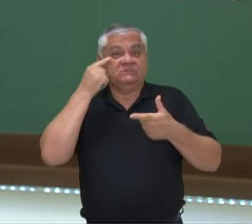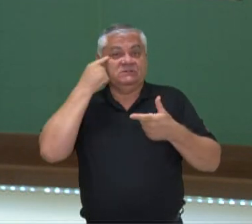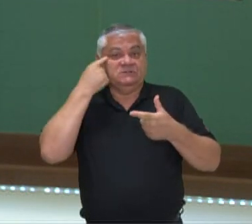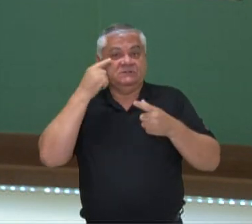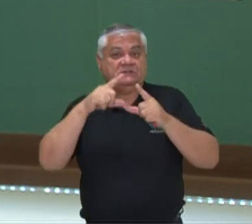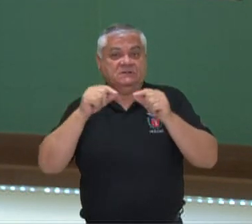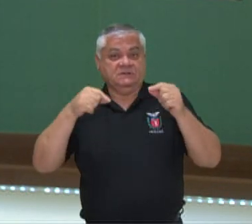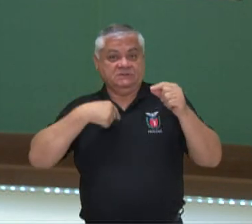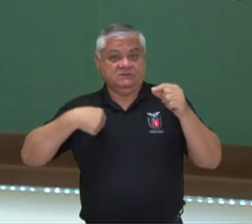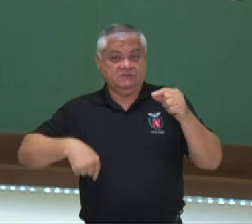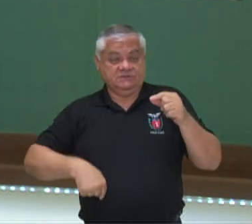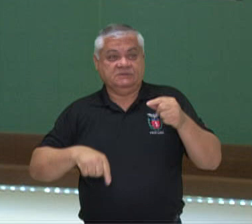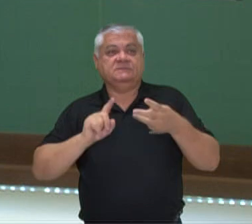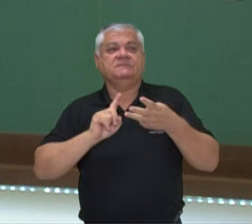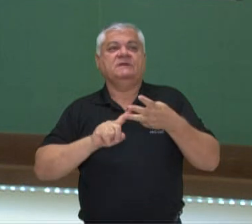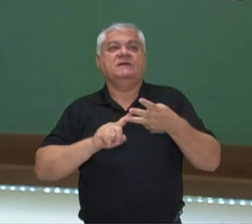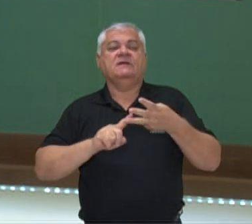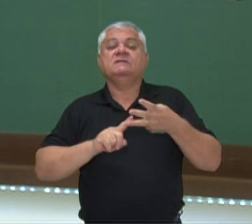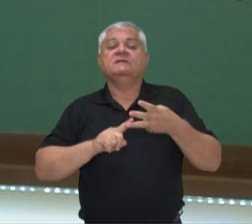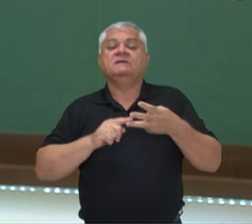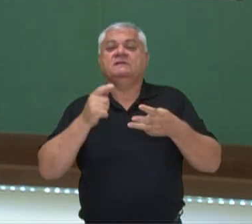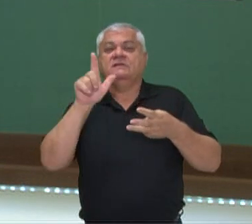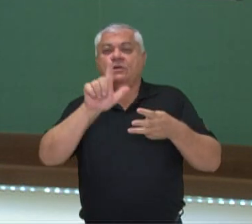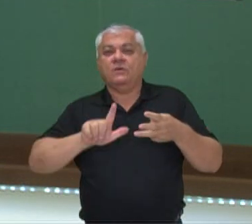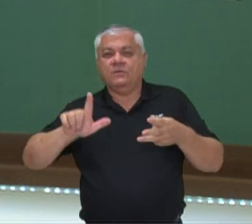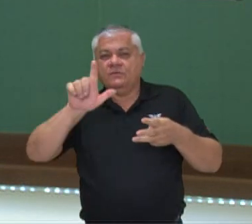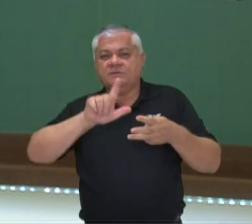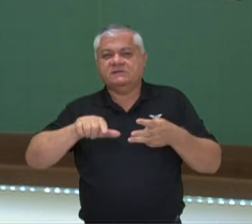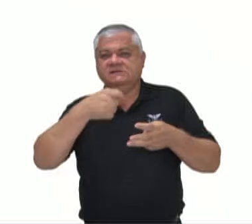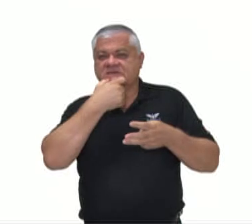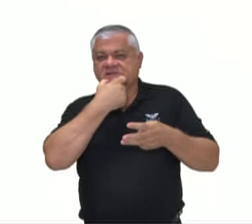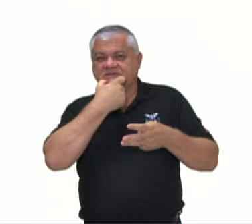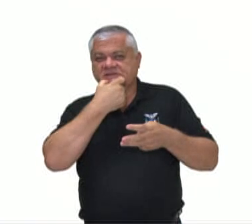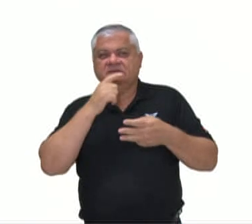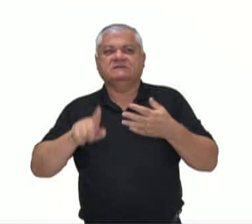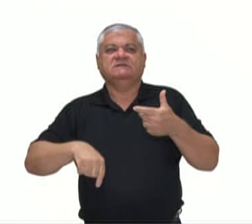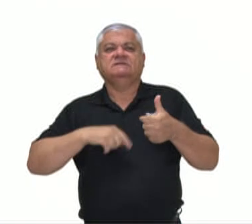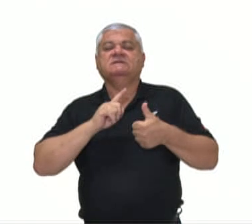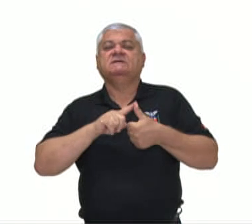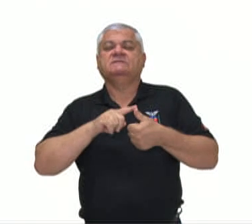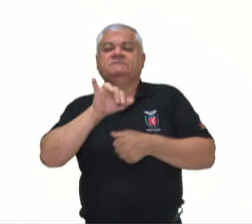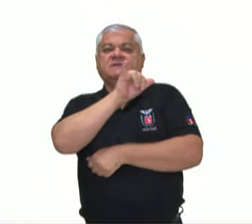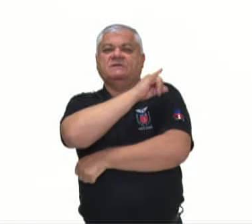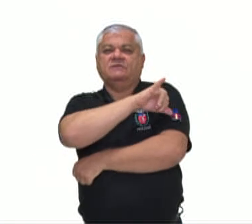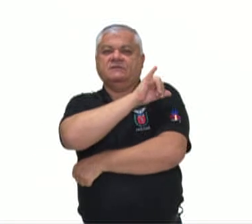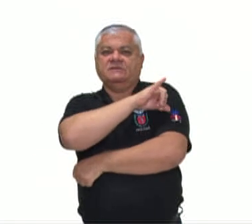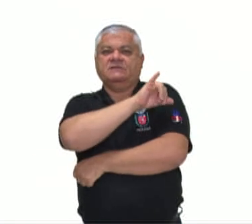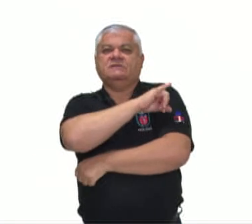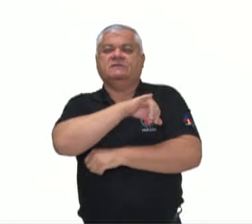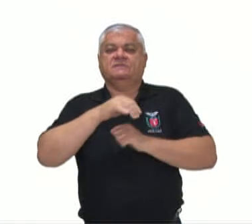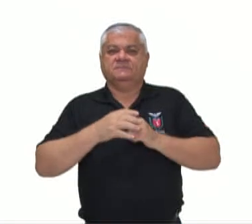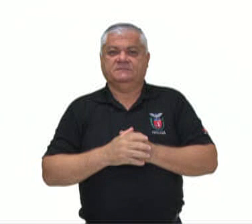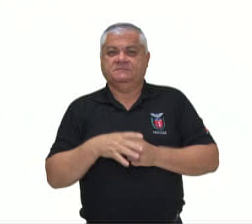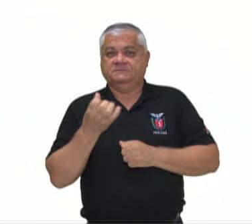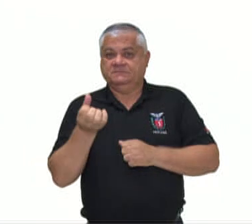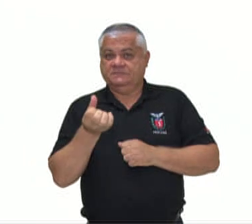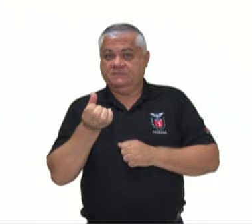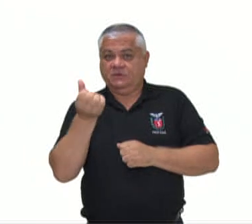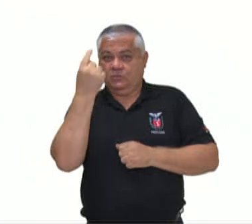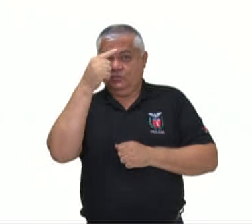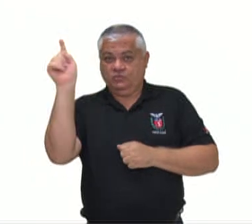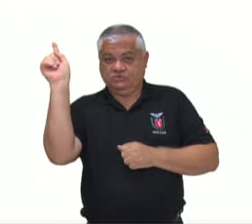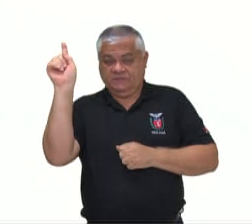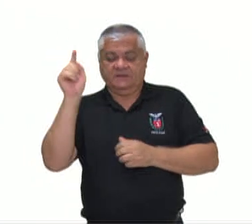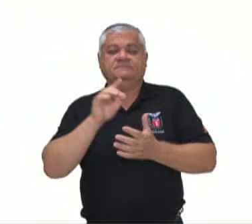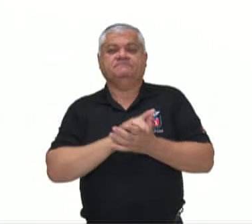China, 2008, London, 2012 and Rio, 2016. Então, a